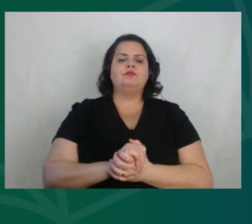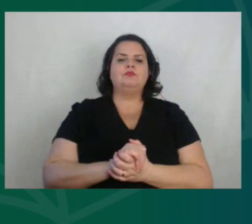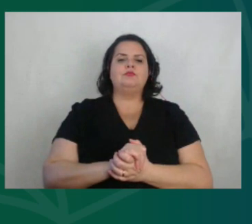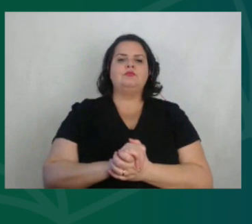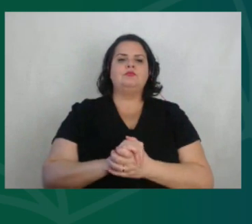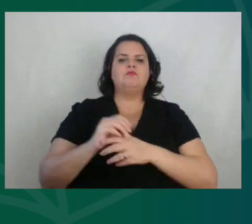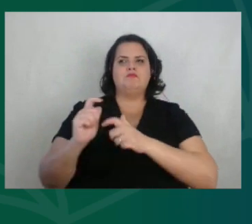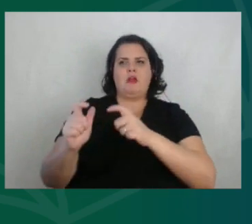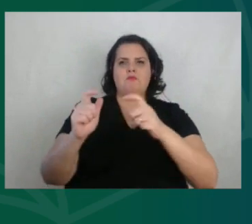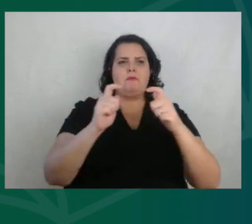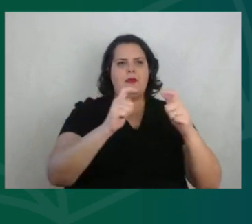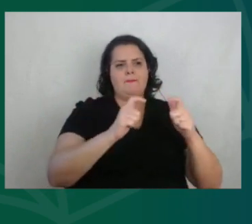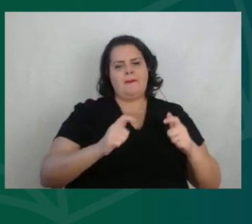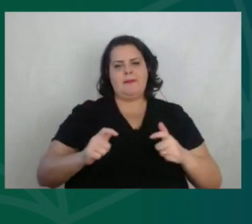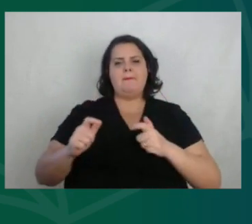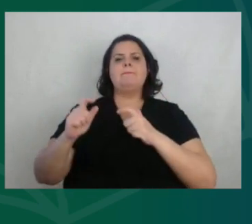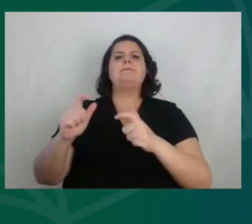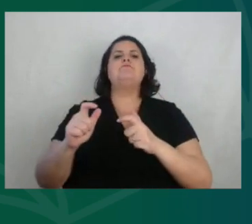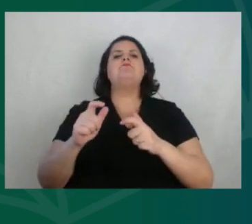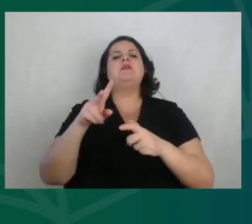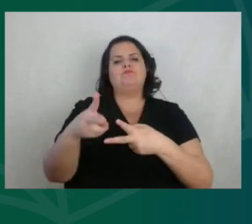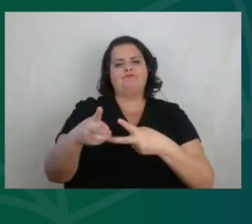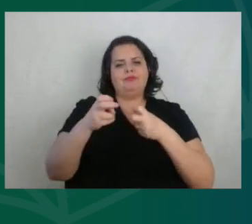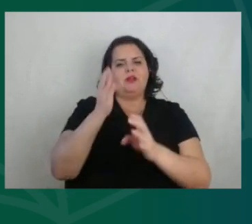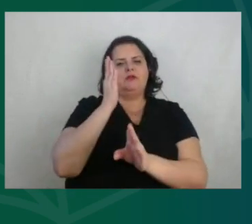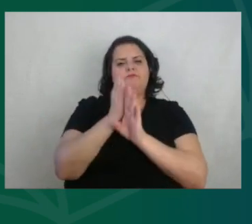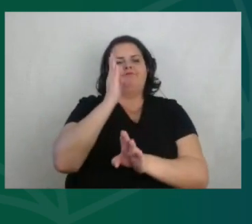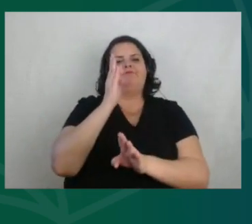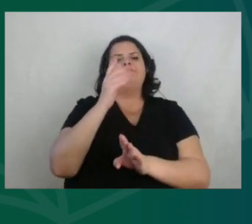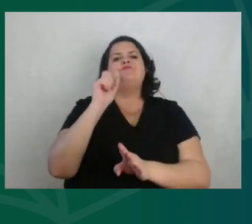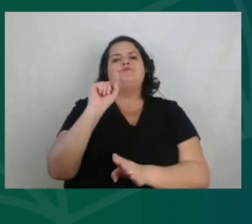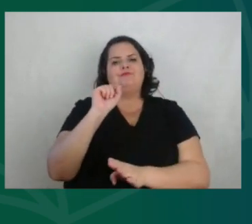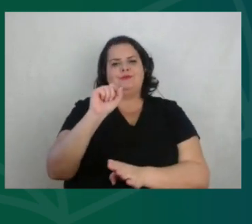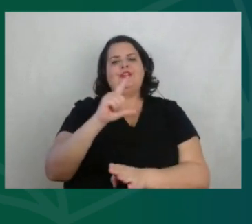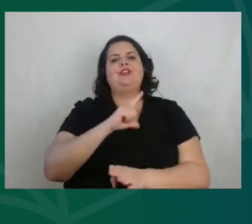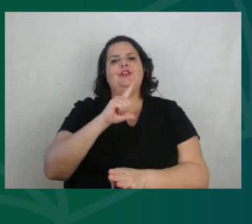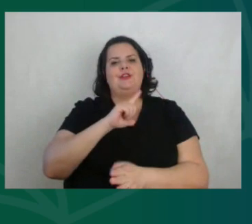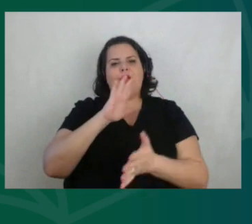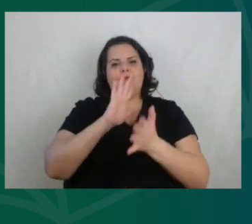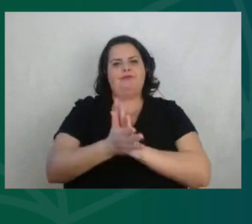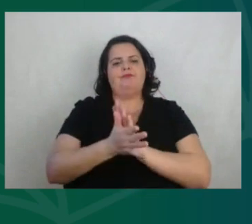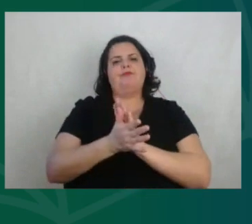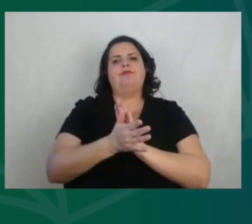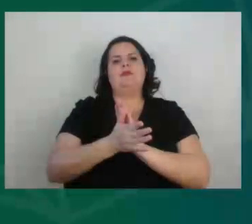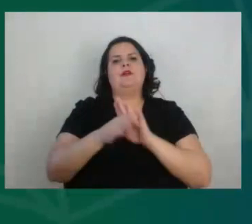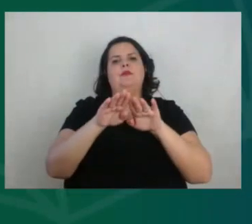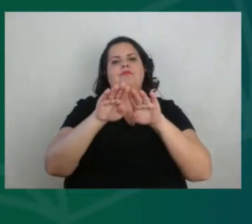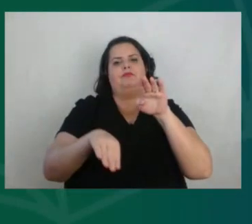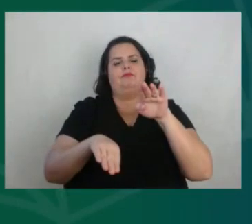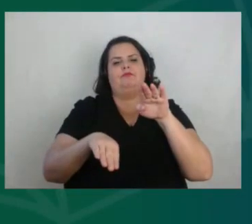situação, mostrando o impacto da desigualdade social na pandemia. Pode passar?